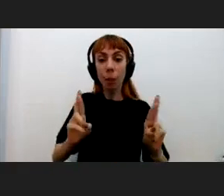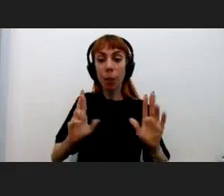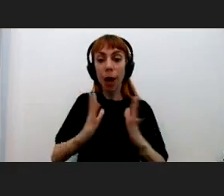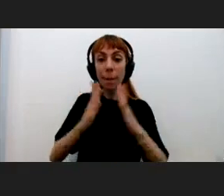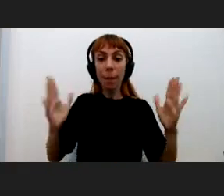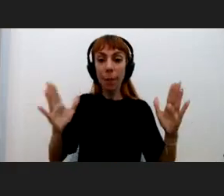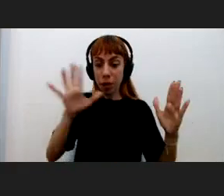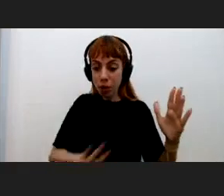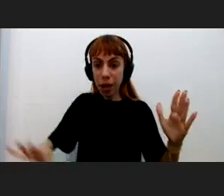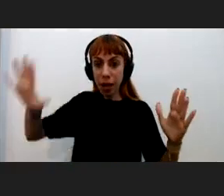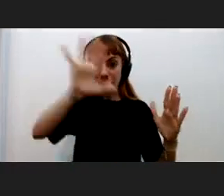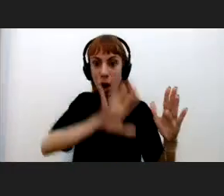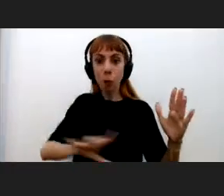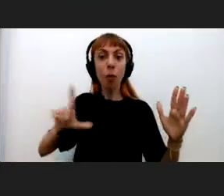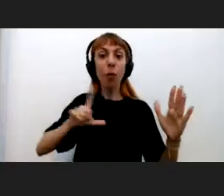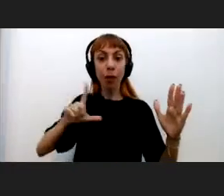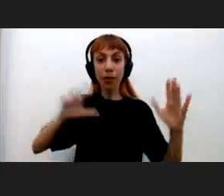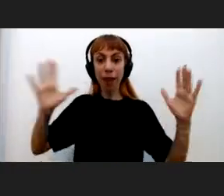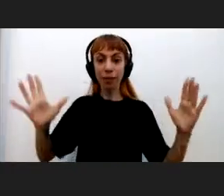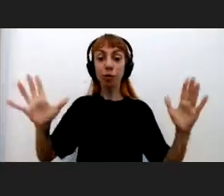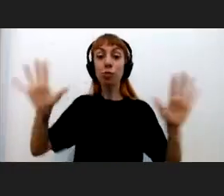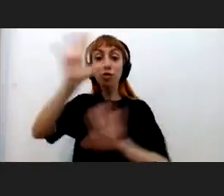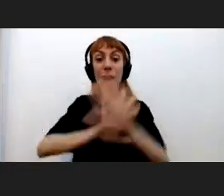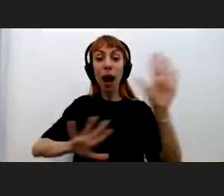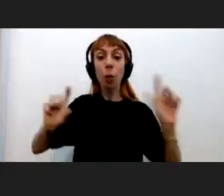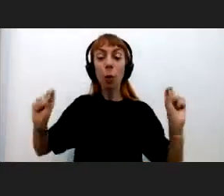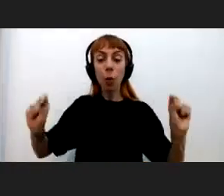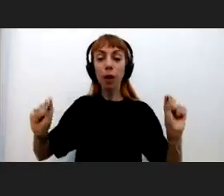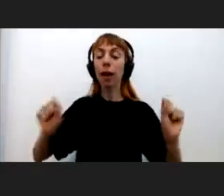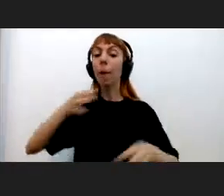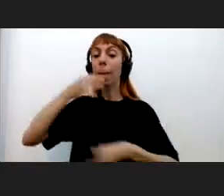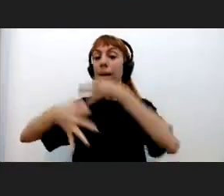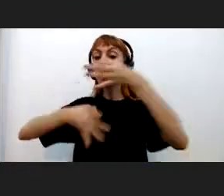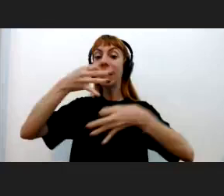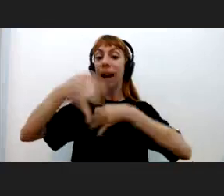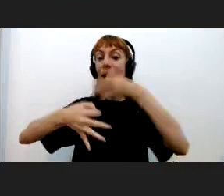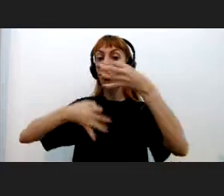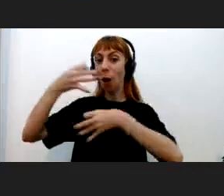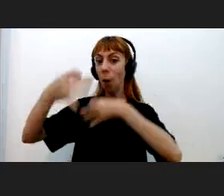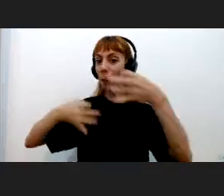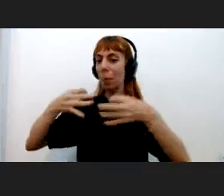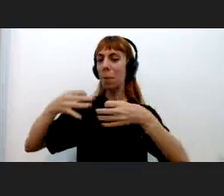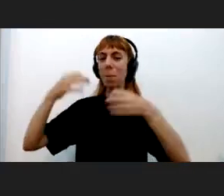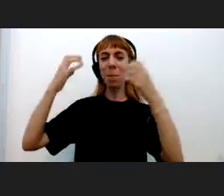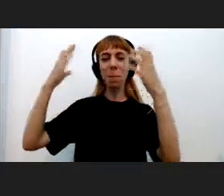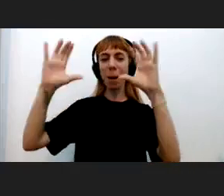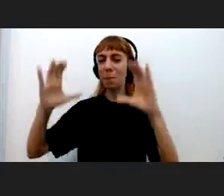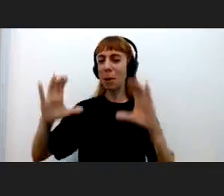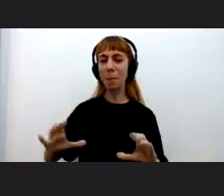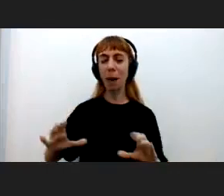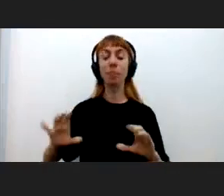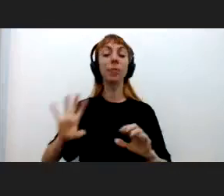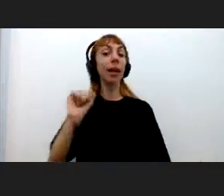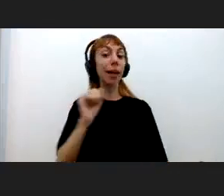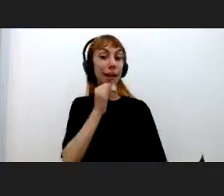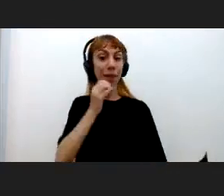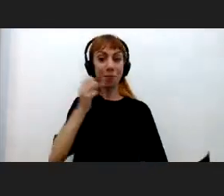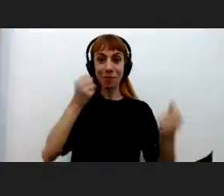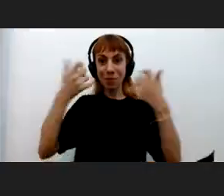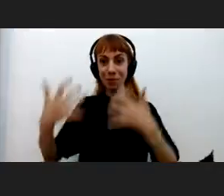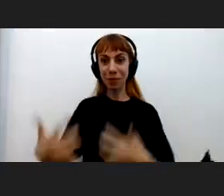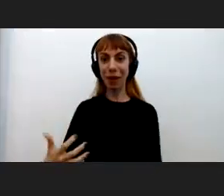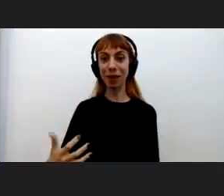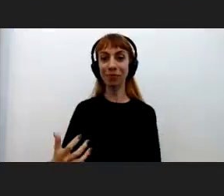os discursos são outros. Eu abro, como eu falei, eu abro o meu Instagram e eu vejo um discurso assim de vida que